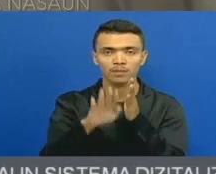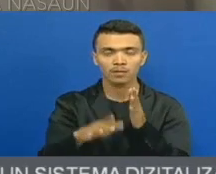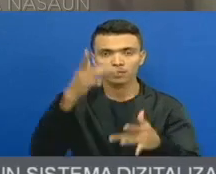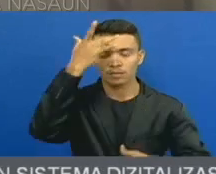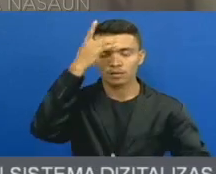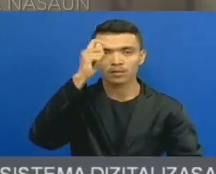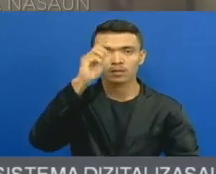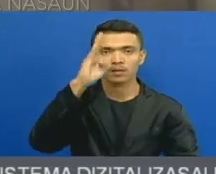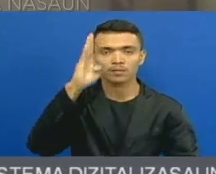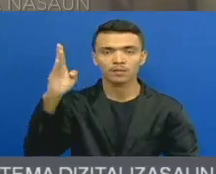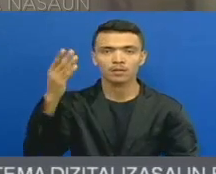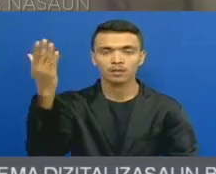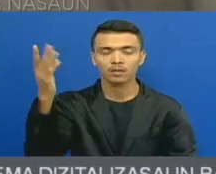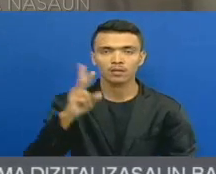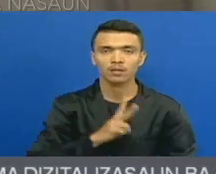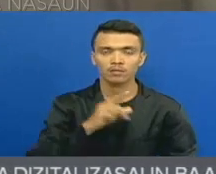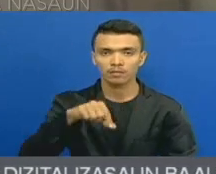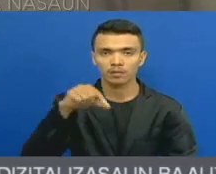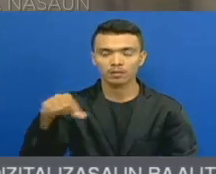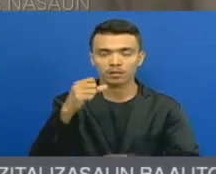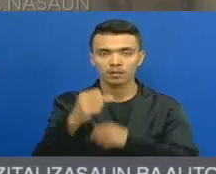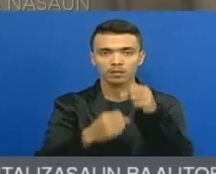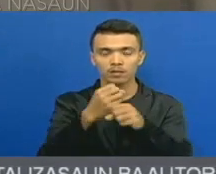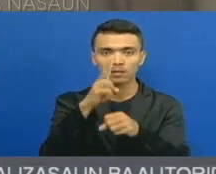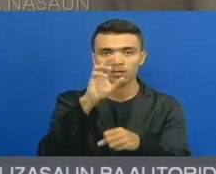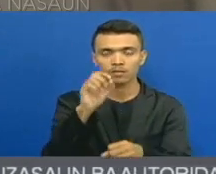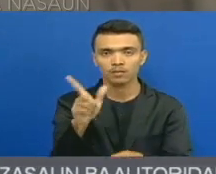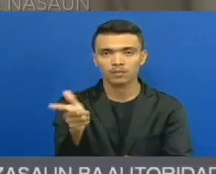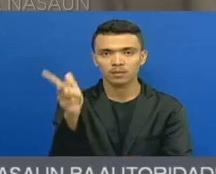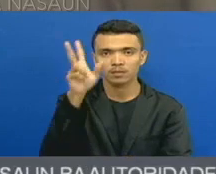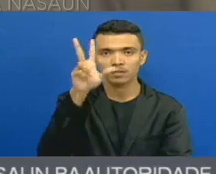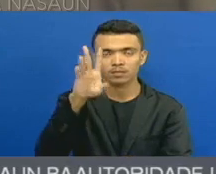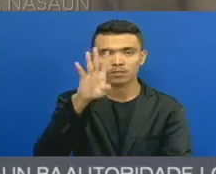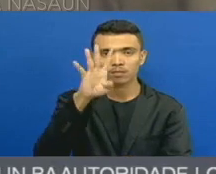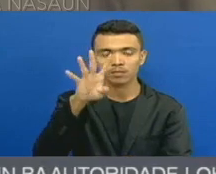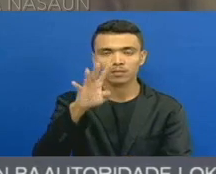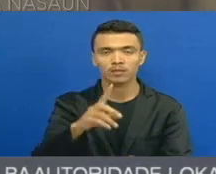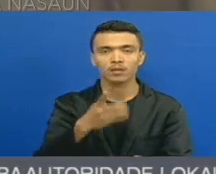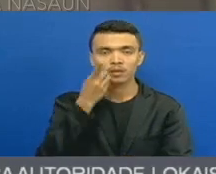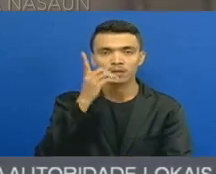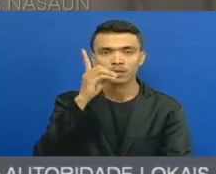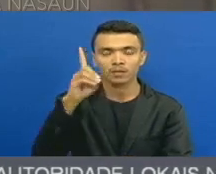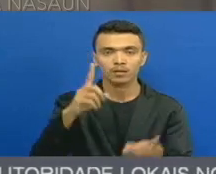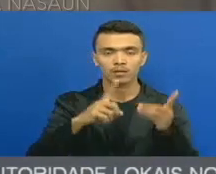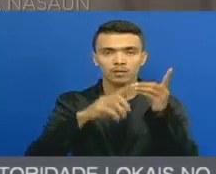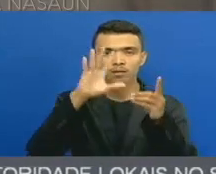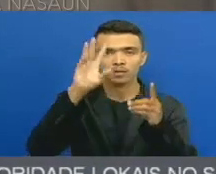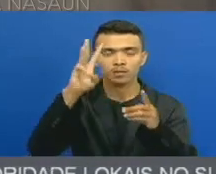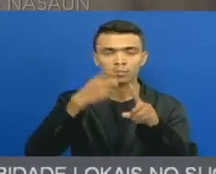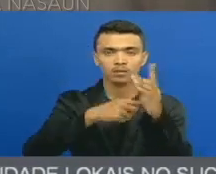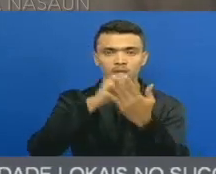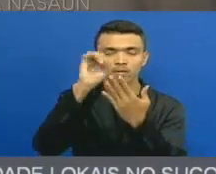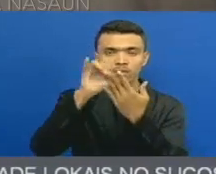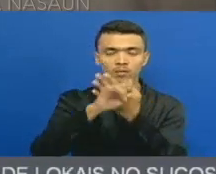e Viqueque em 2024. Neve está declarada ela em 17 de julho de 2022. Além do TV,